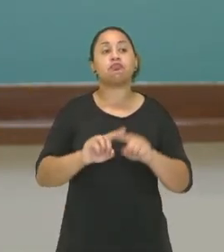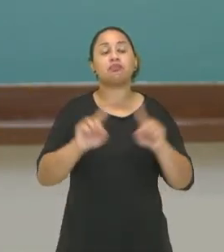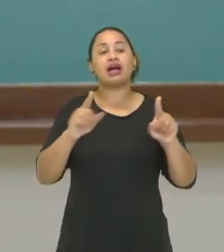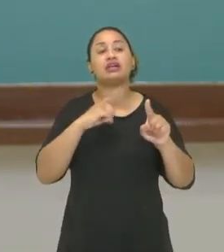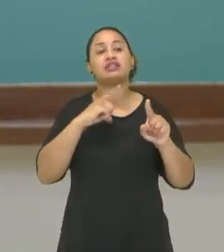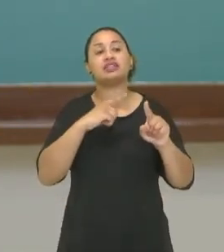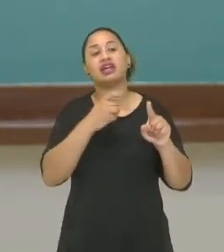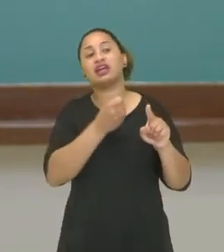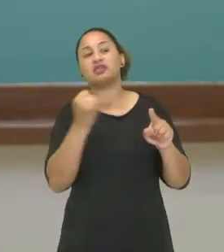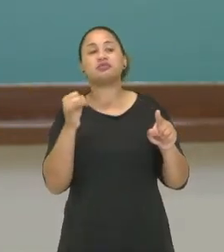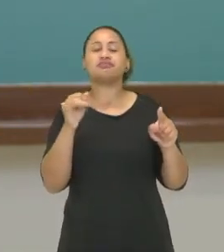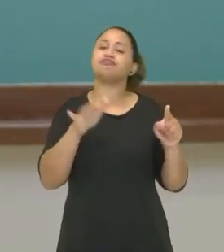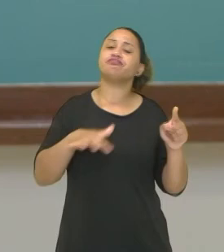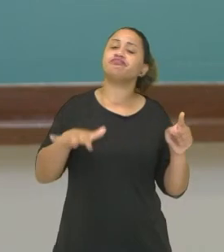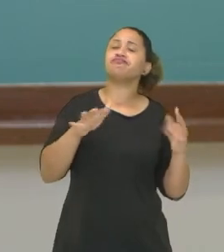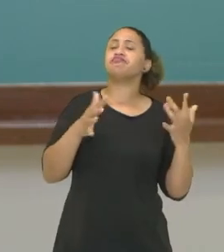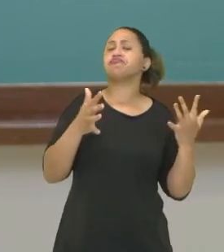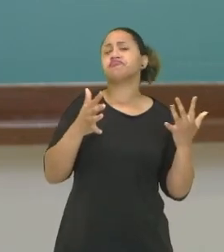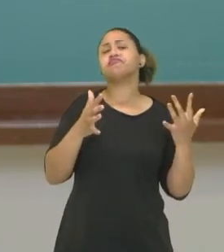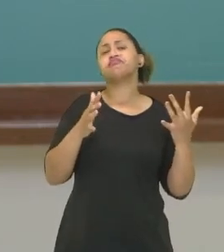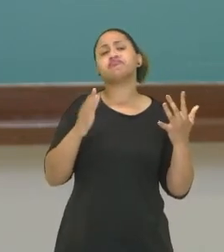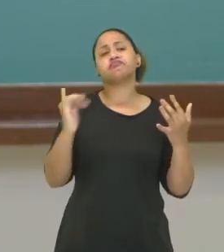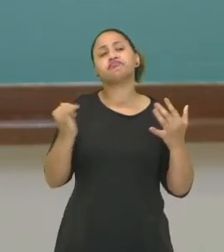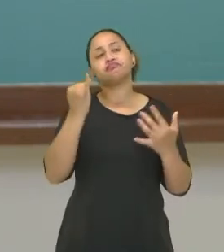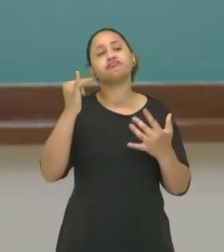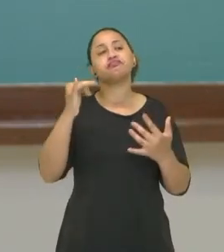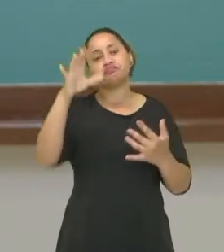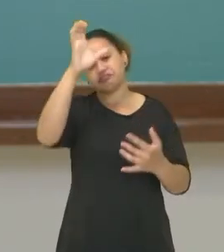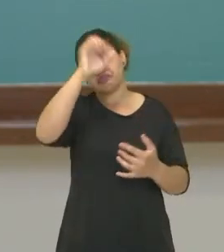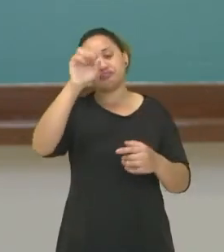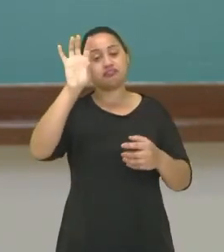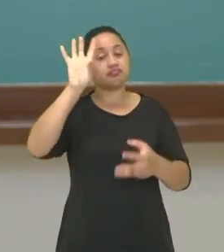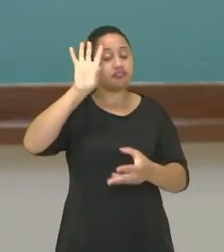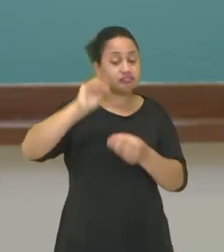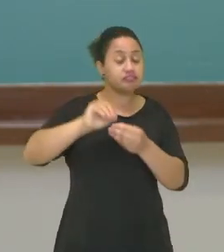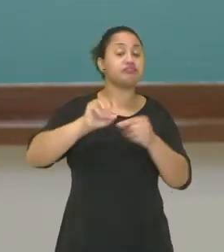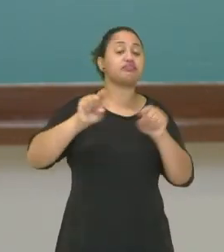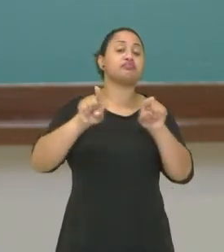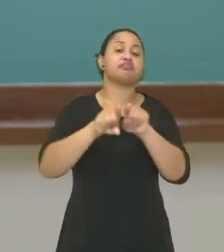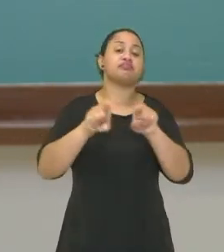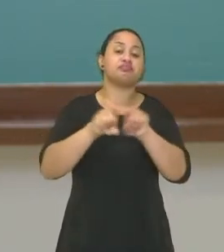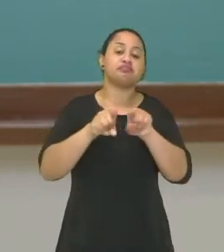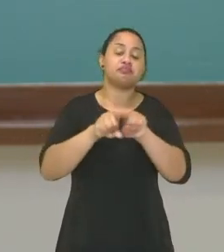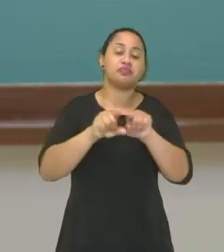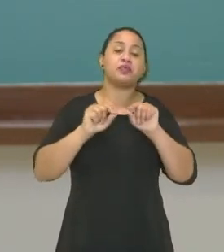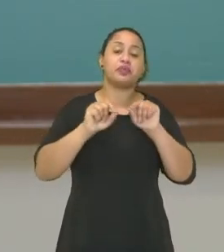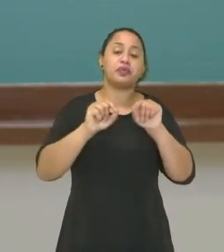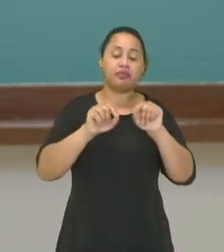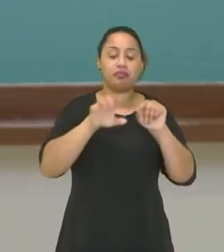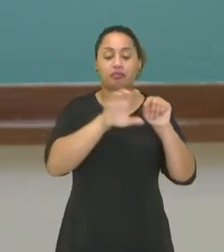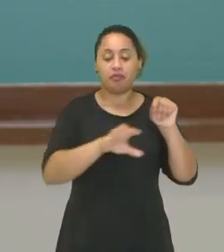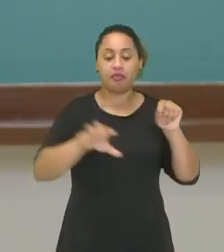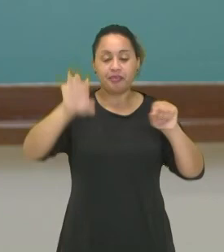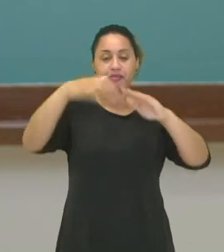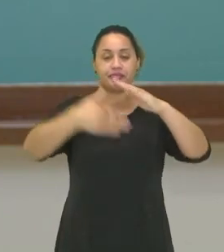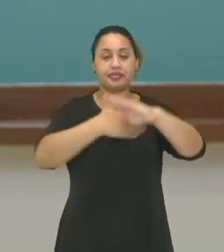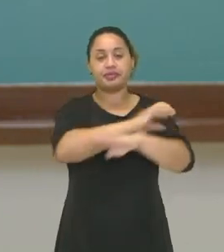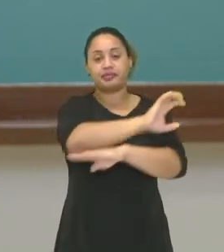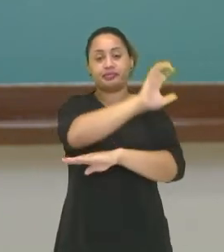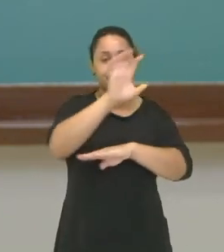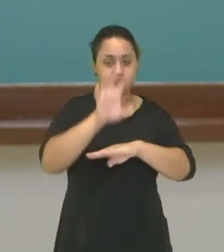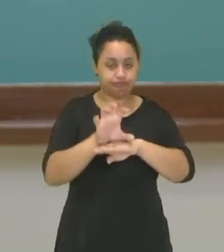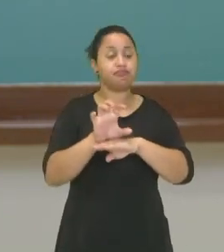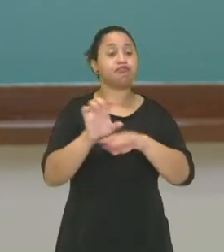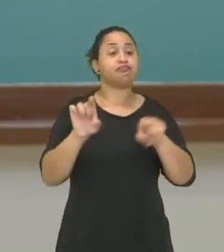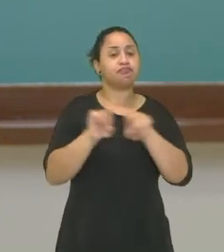alguns inconvenientes que a gente também tem que trabalhar, a gente também tem que entender na questão das pirâmides ecológicas. Isso aí a gente também